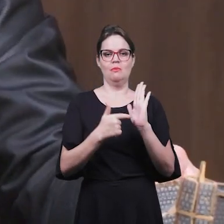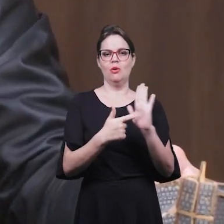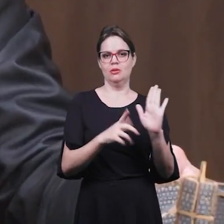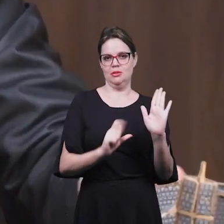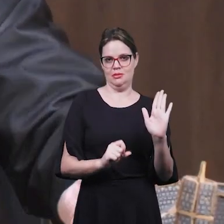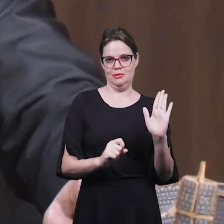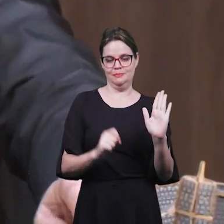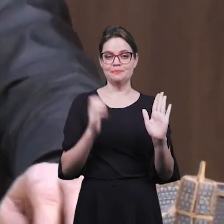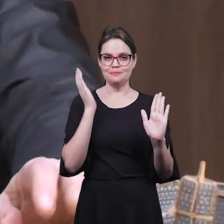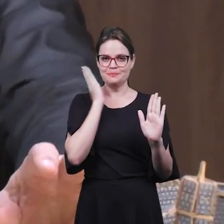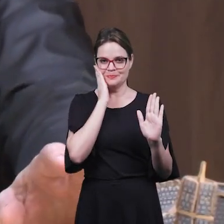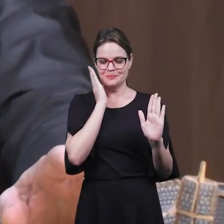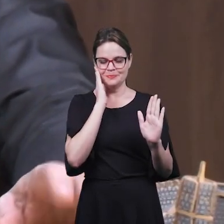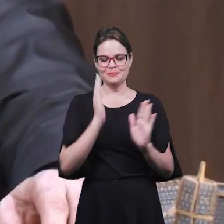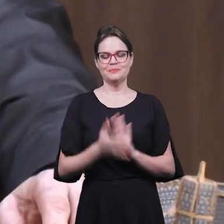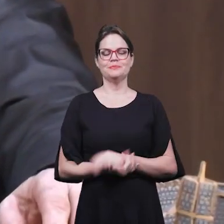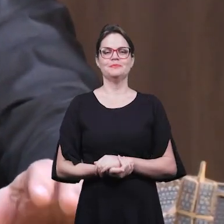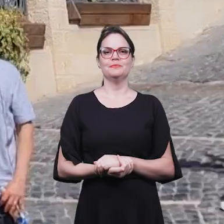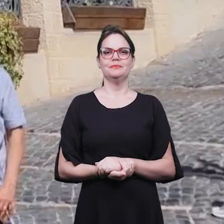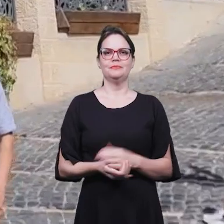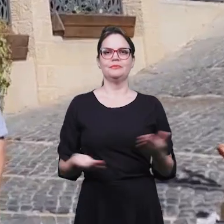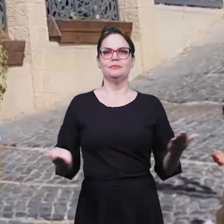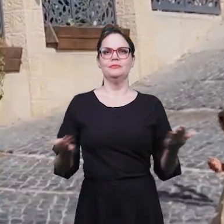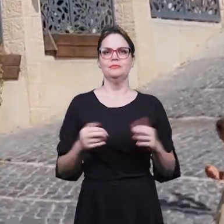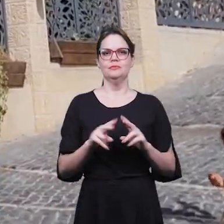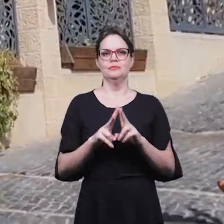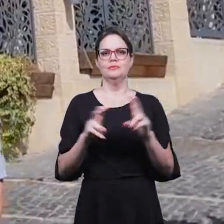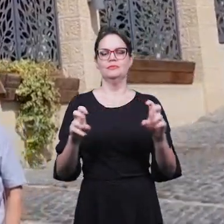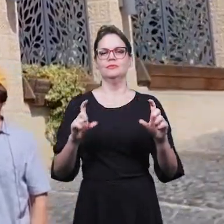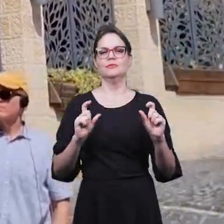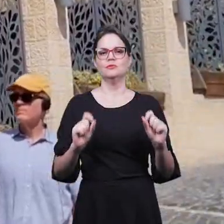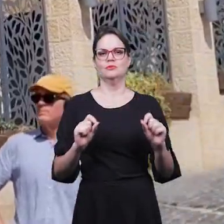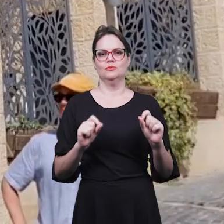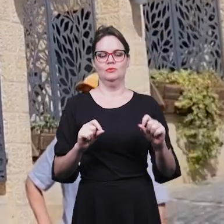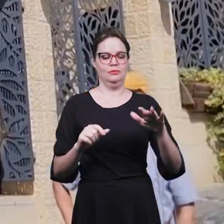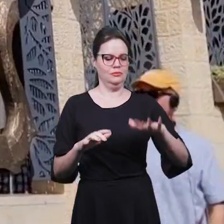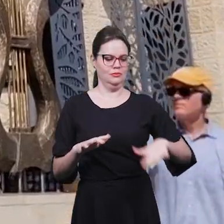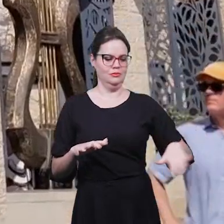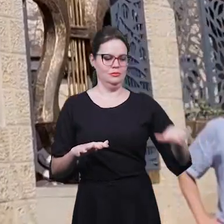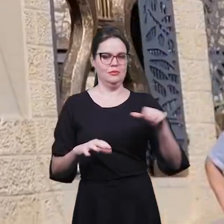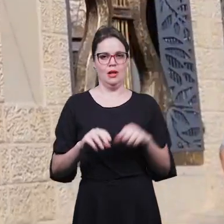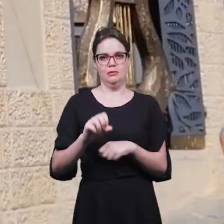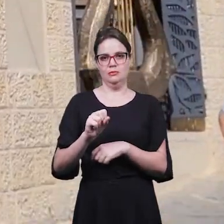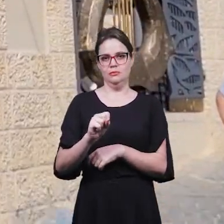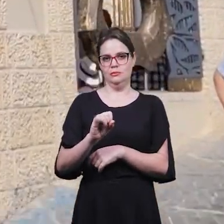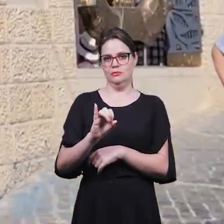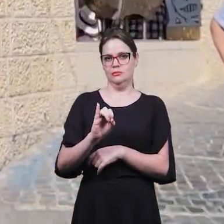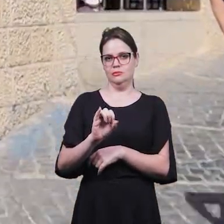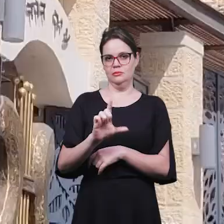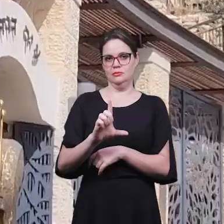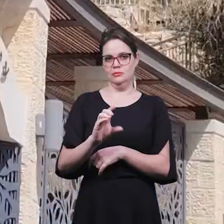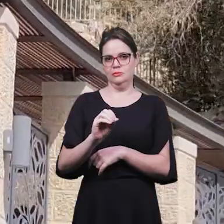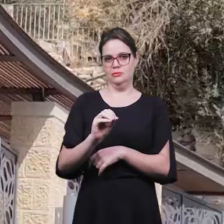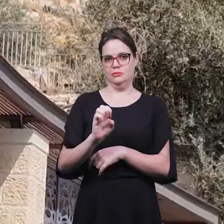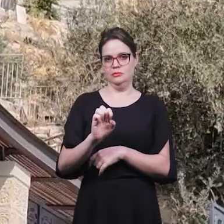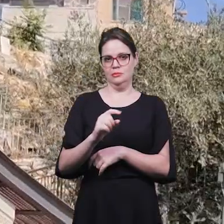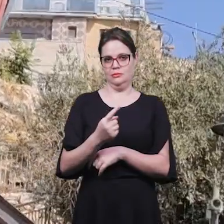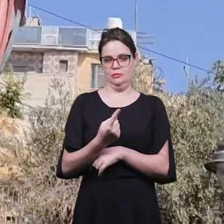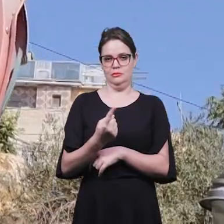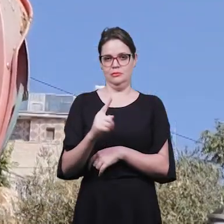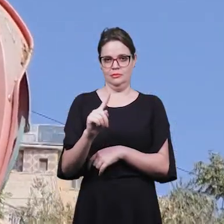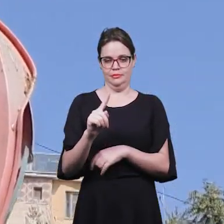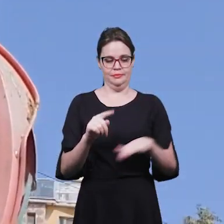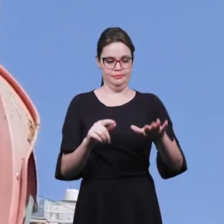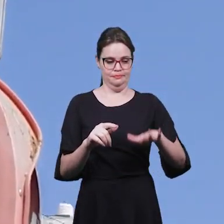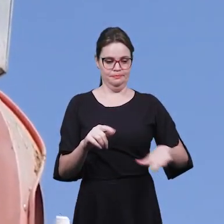arqueologia bíblica. E hoje nós vamos falar do tanque de Siloé. Esse tanque, ele é muito